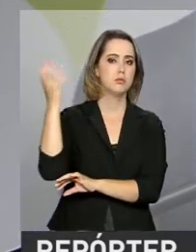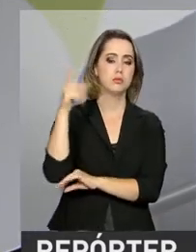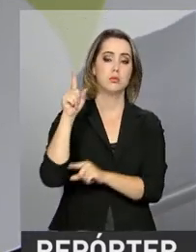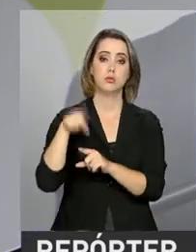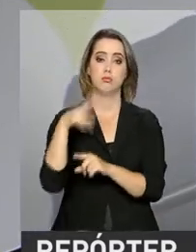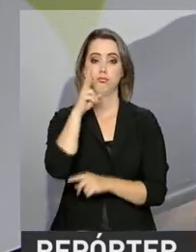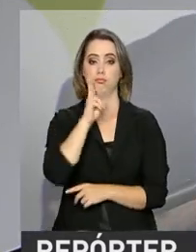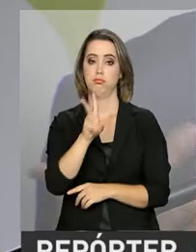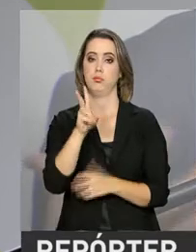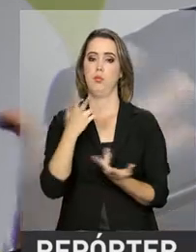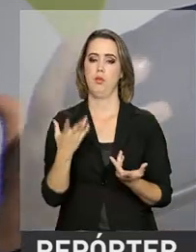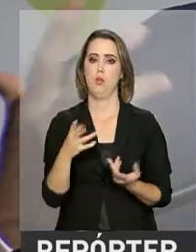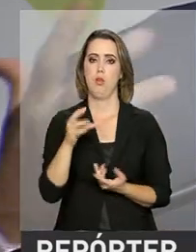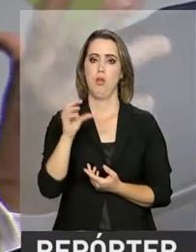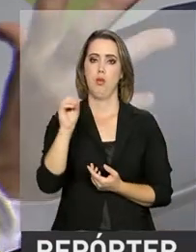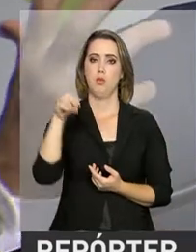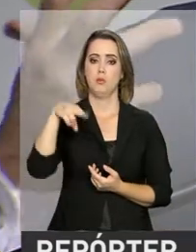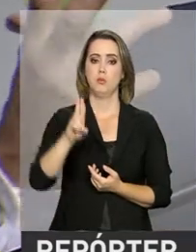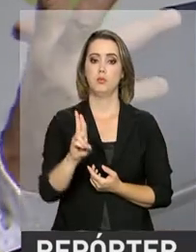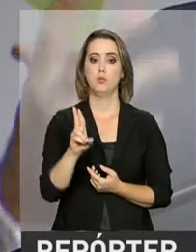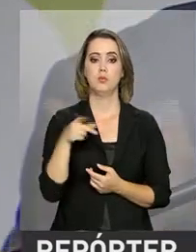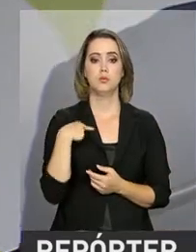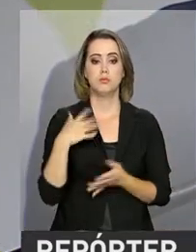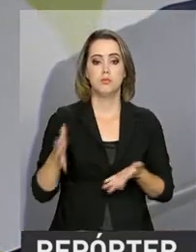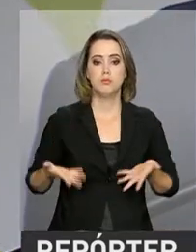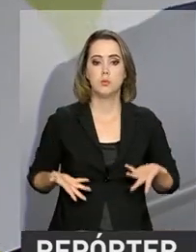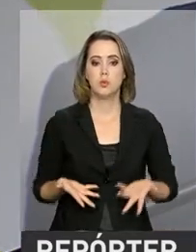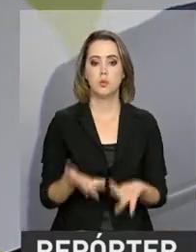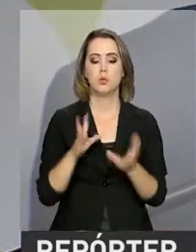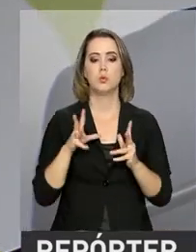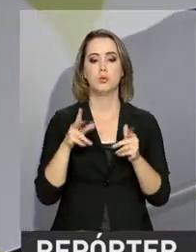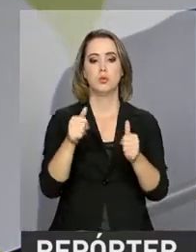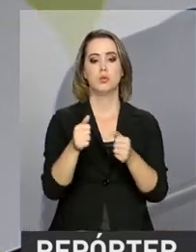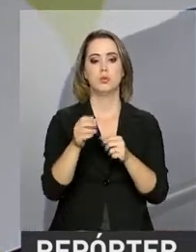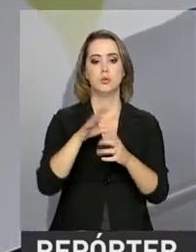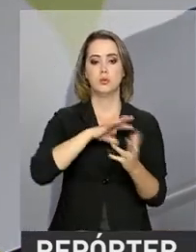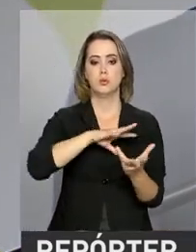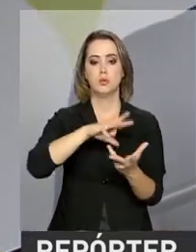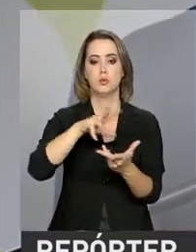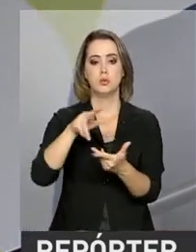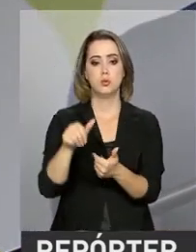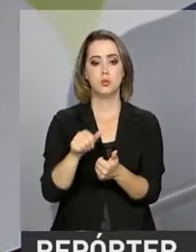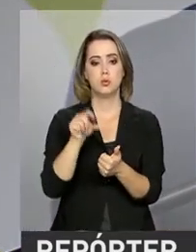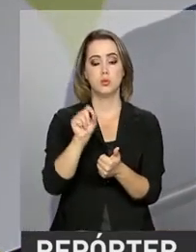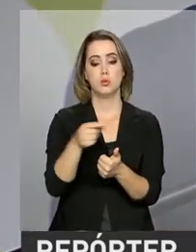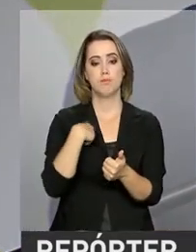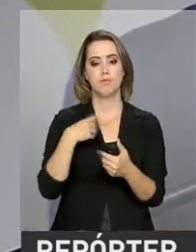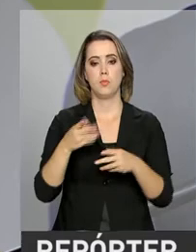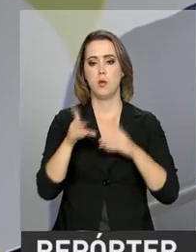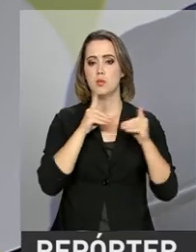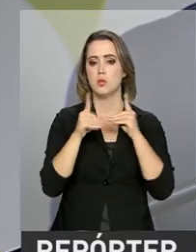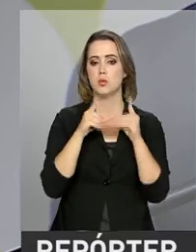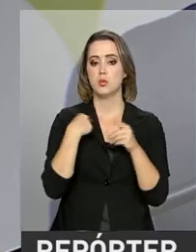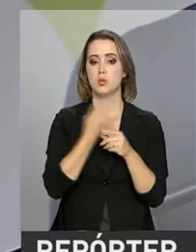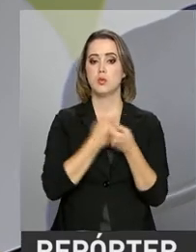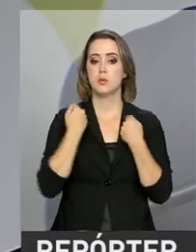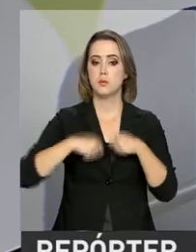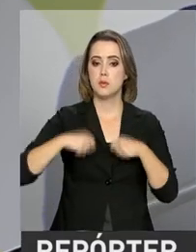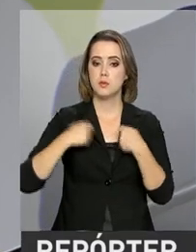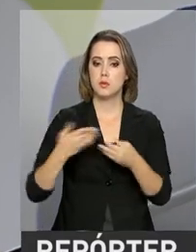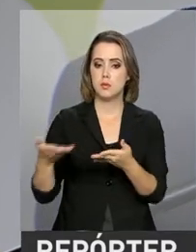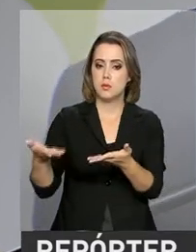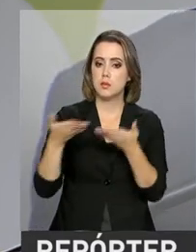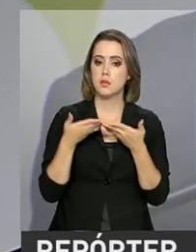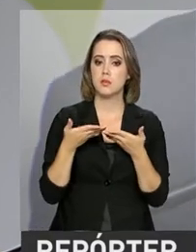O mundo, a ONU, né, mobiliza todas as nações do planeta para discutir. Nós tínhamos a obrigação de